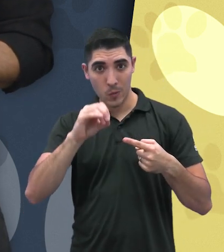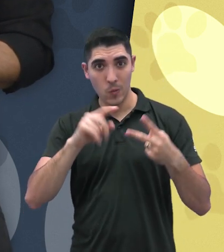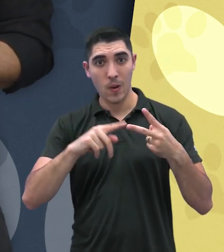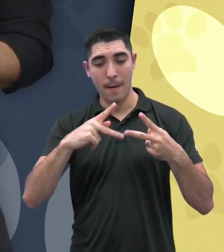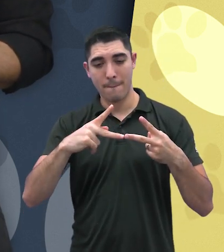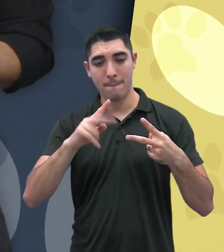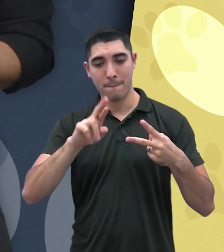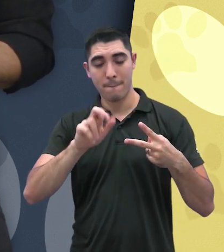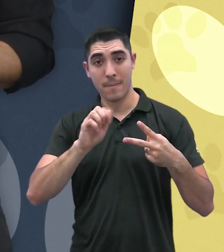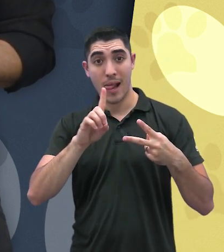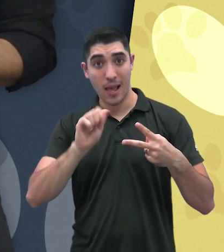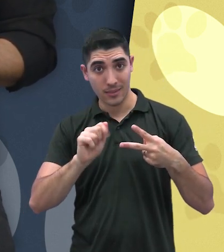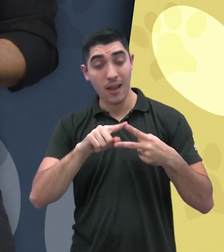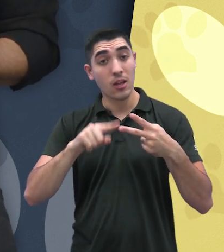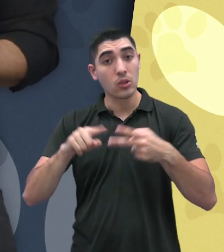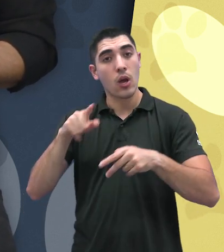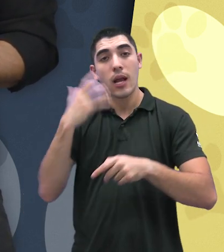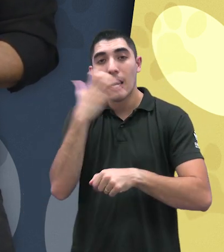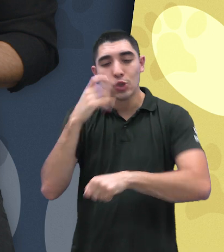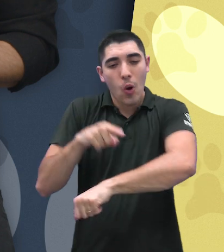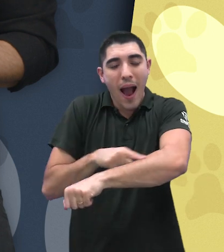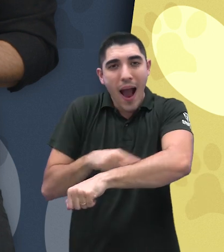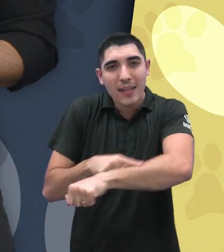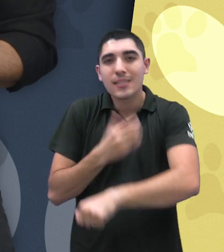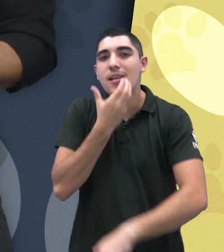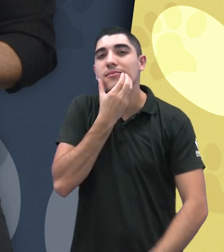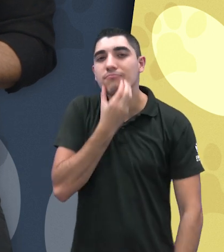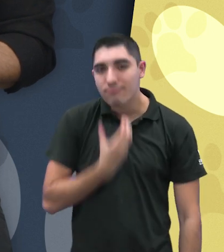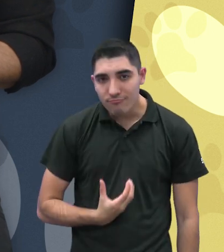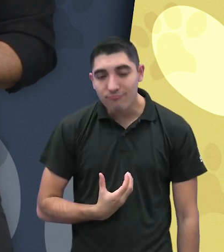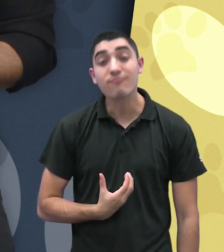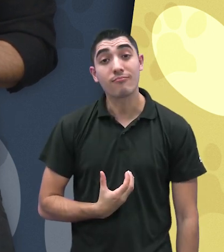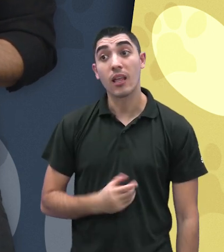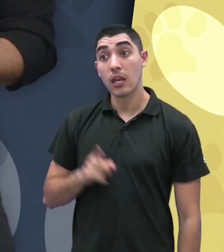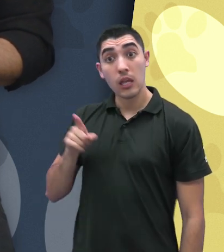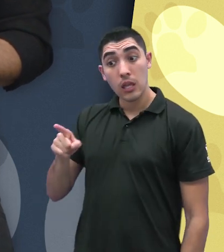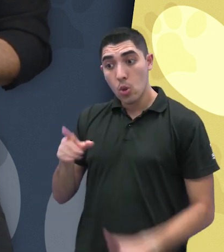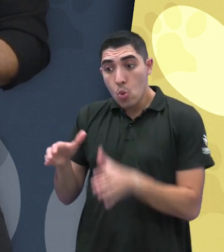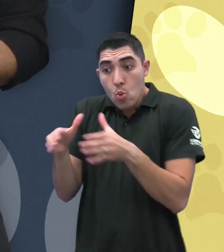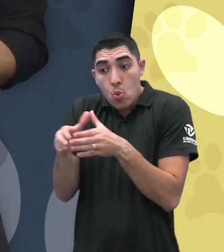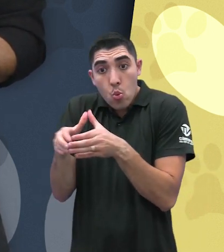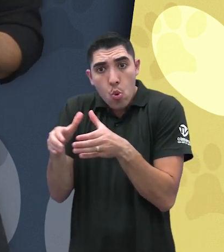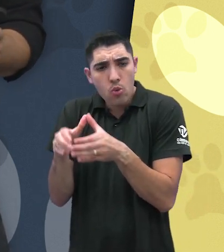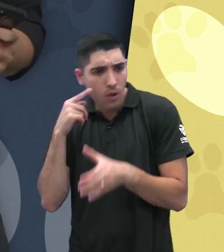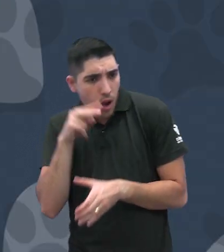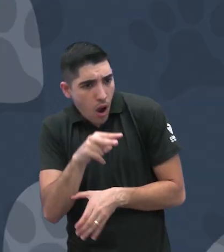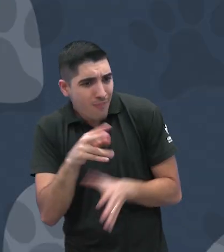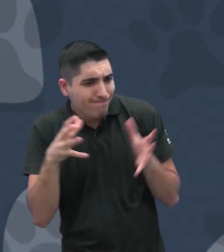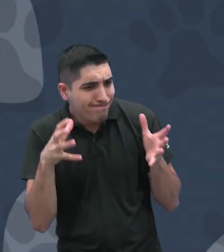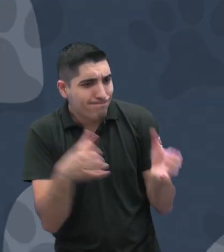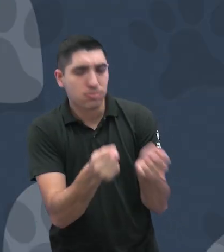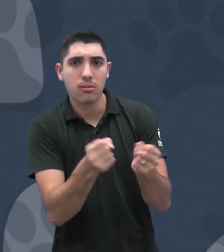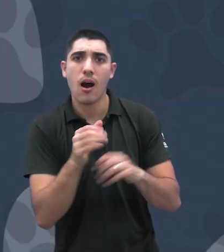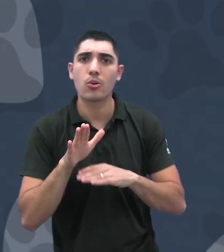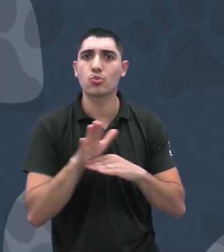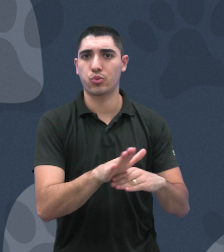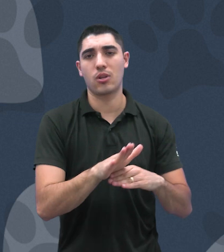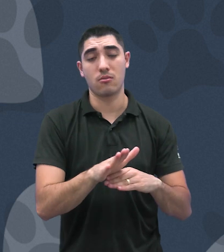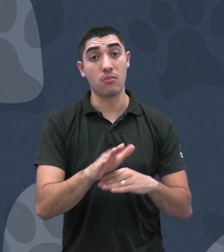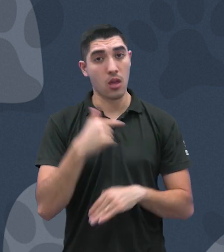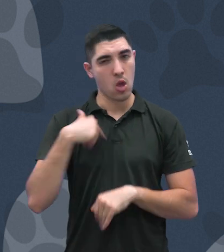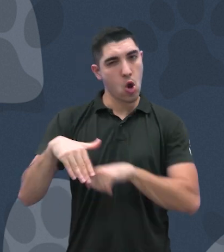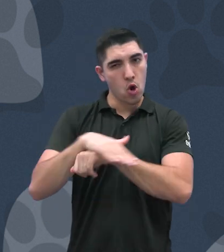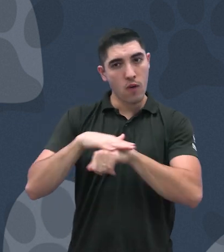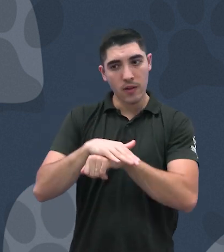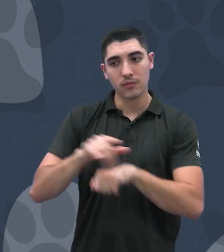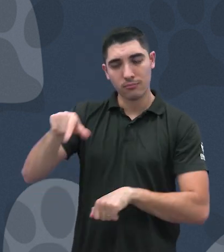o Pingo e a Prada. 2 cãezinhos da raça Shih Tzu que foram resgatados por um grupo independente de São José